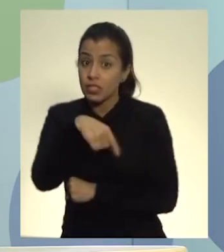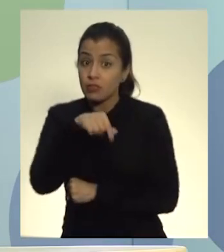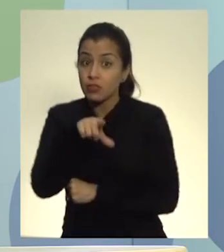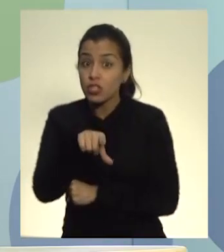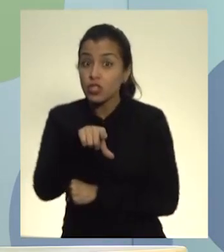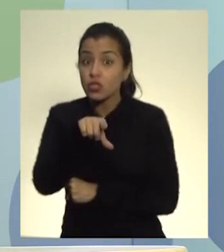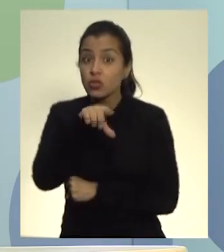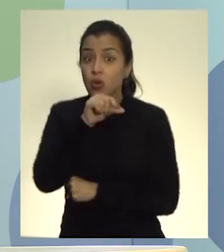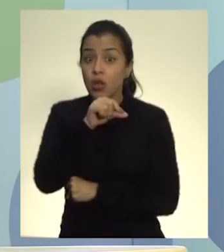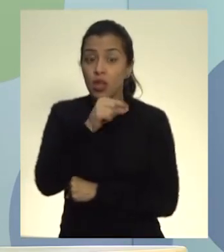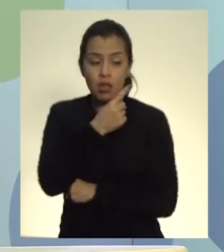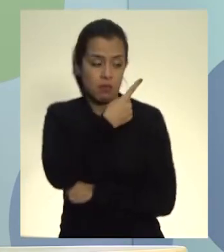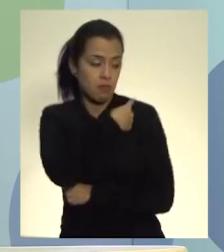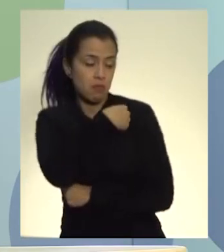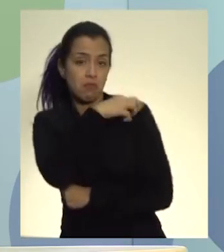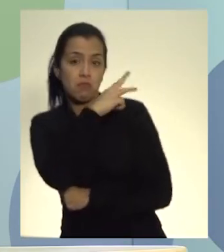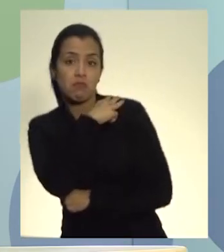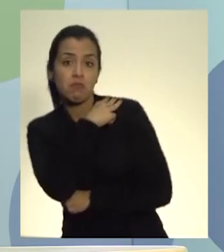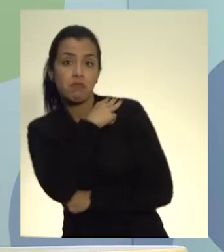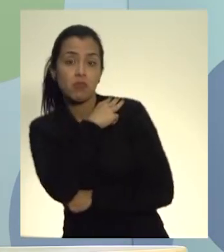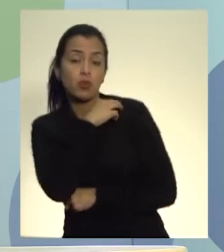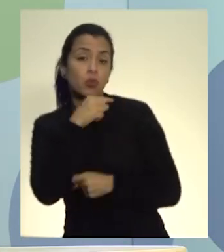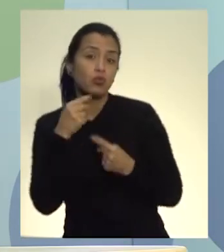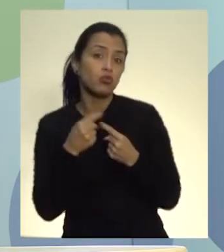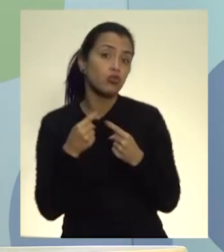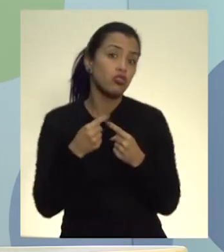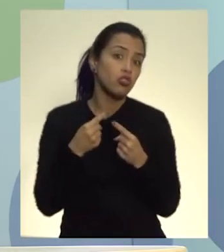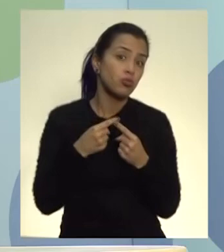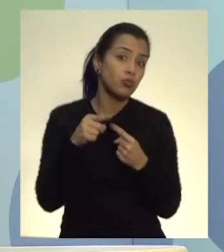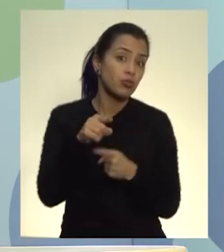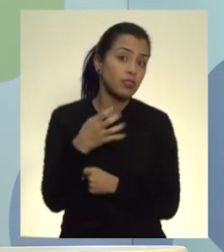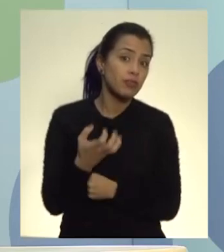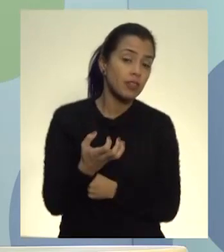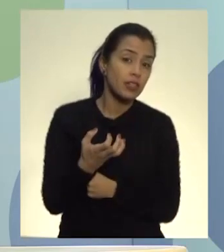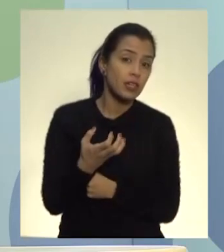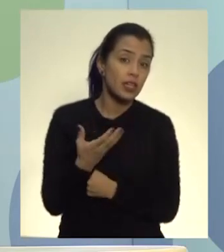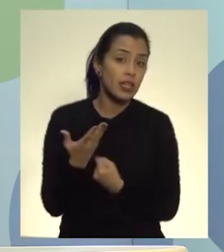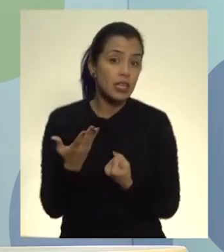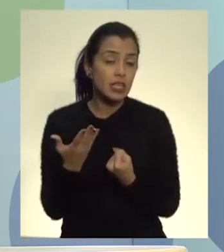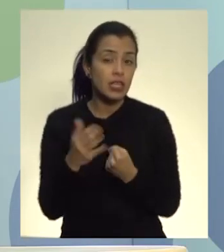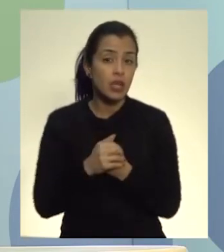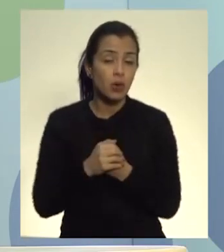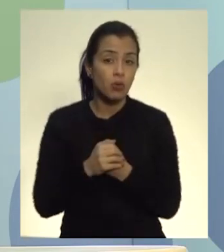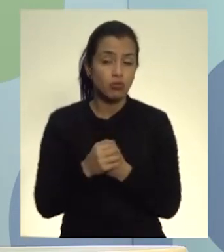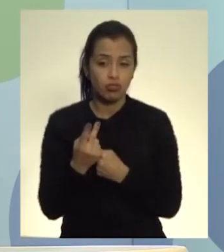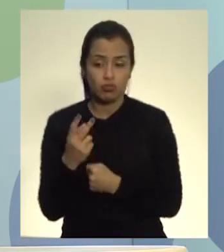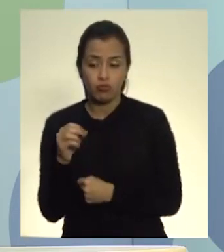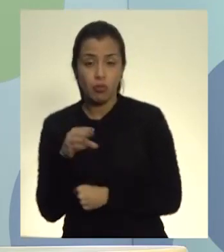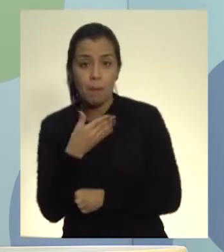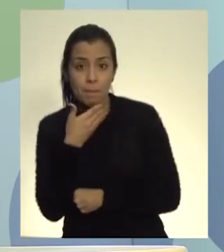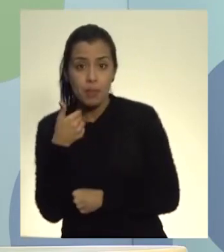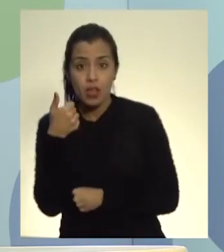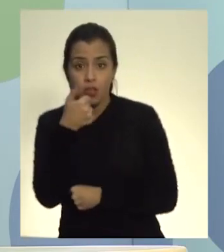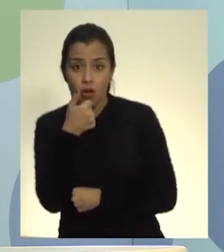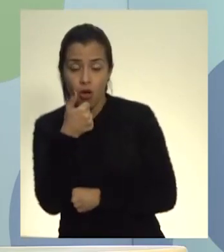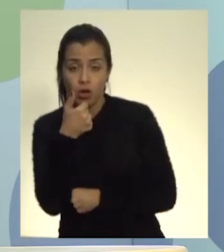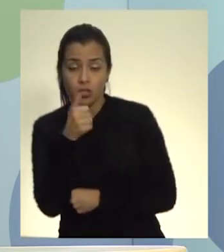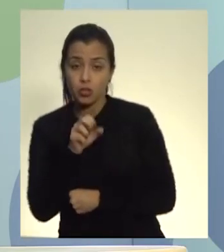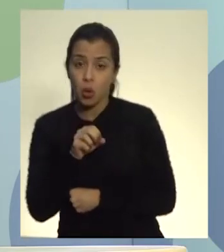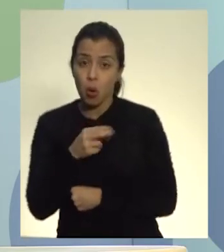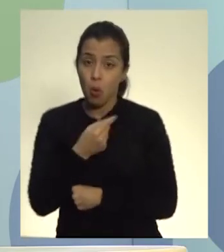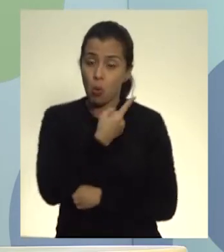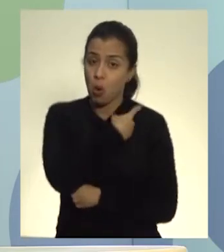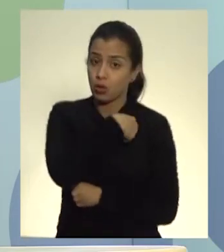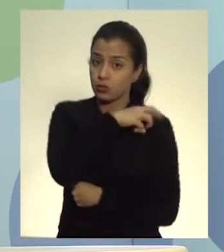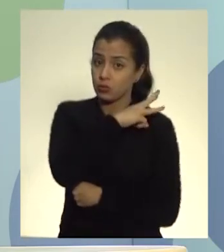escolher que tipo de ensino médio vocês farão. Se é um ensino médio que tem os itinerários formativos, se é o ensino médio que